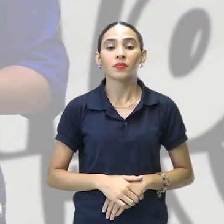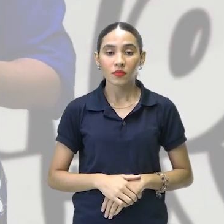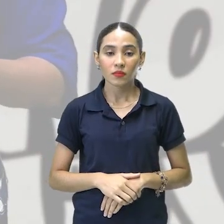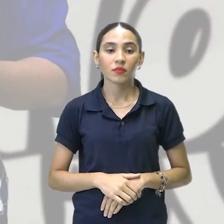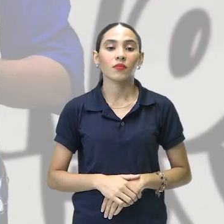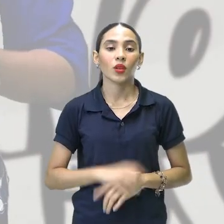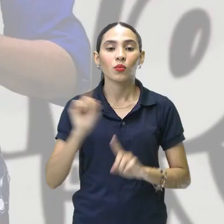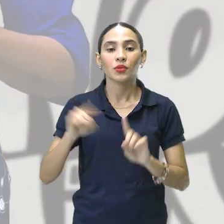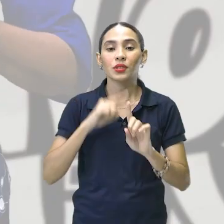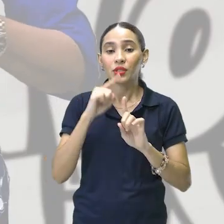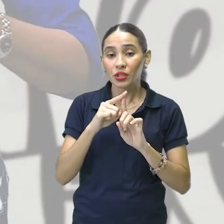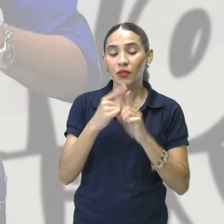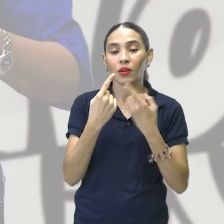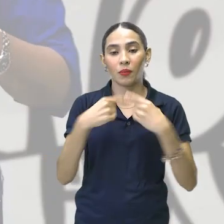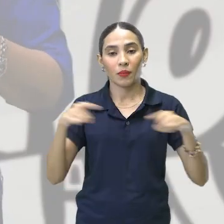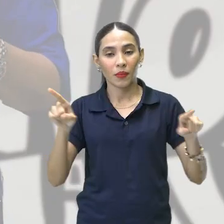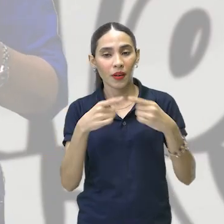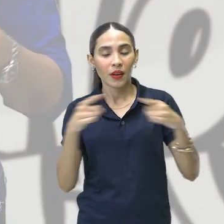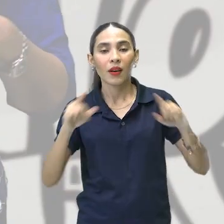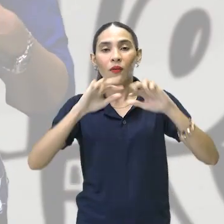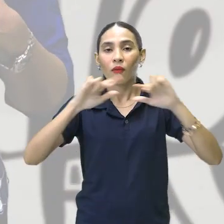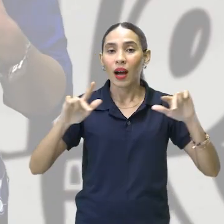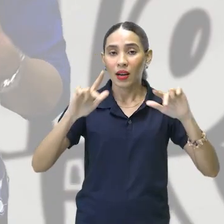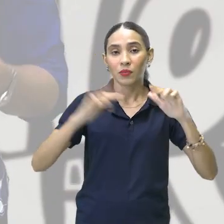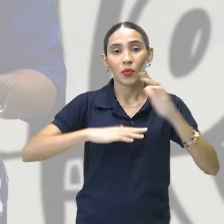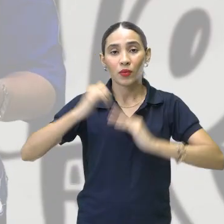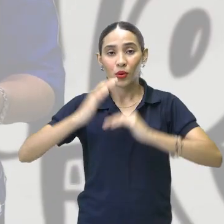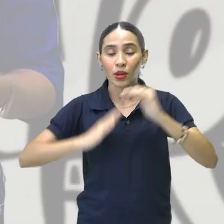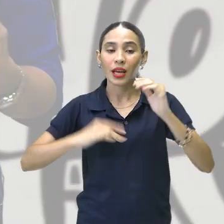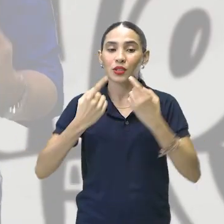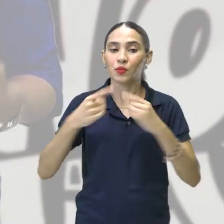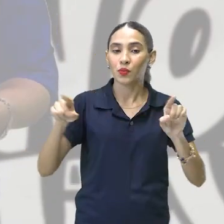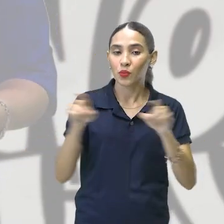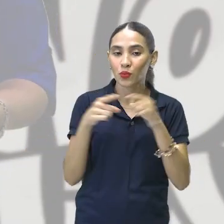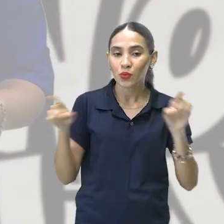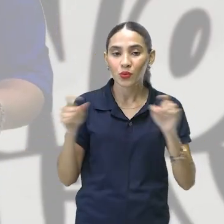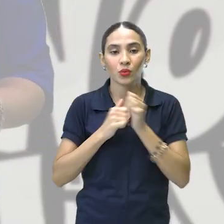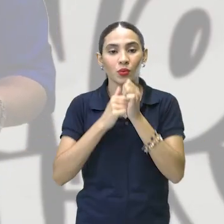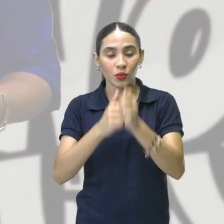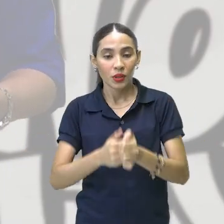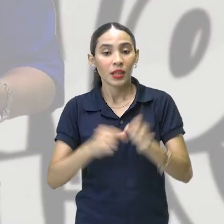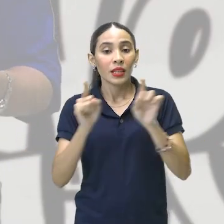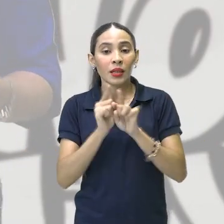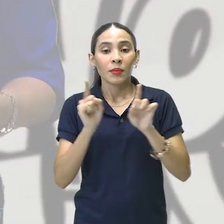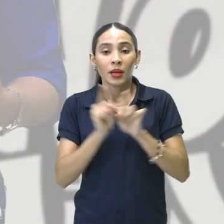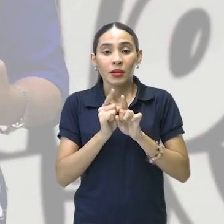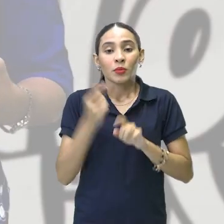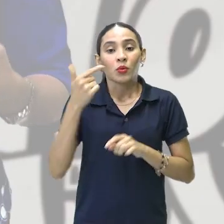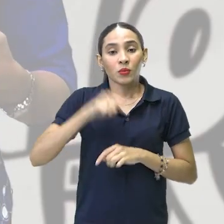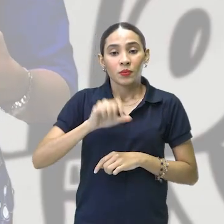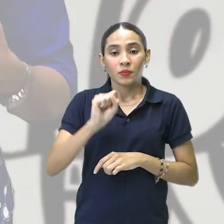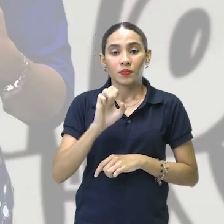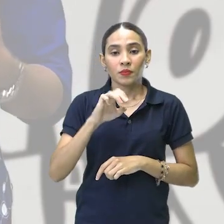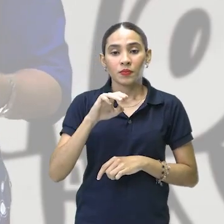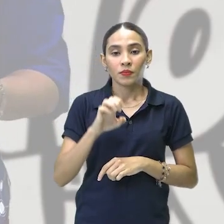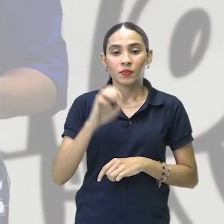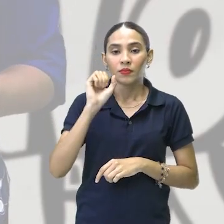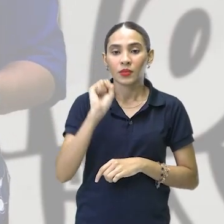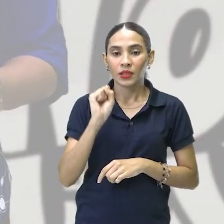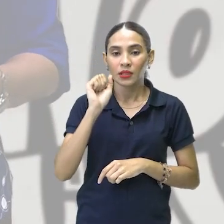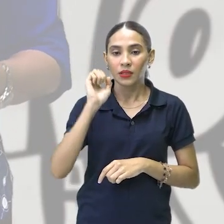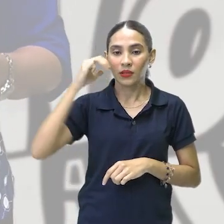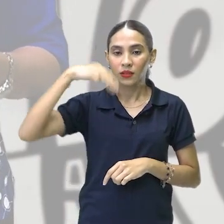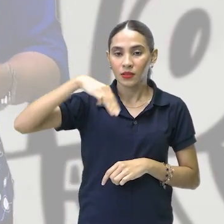Salvador. Feito para ser tocado por vários músicos ao mesmo tempo. E para tocá-lo,